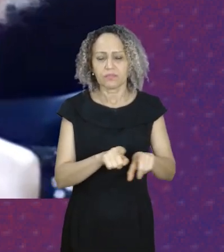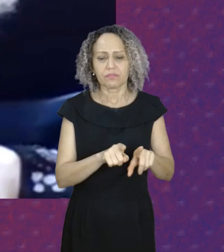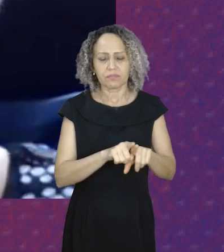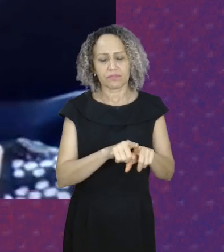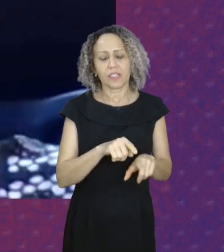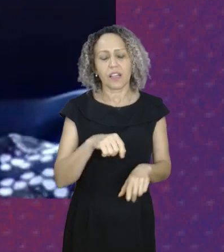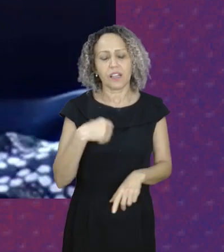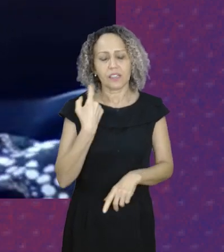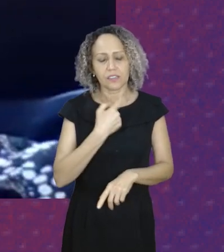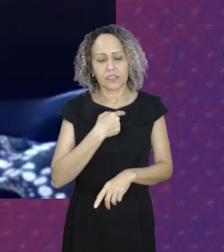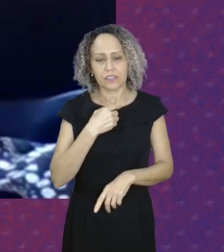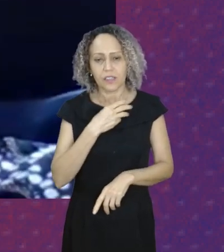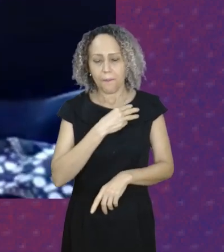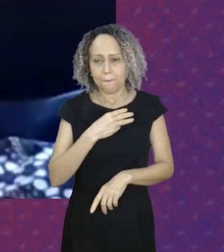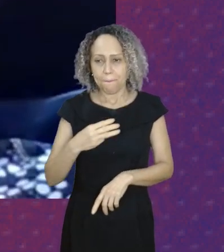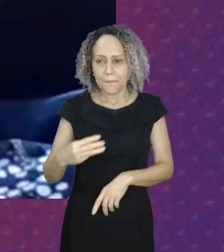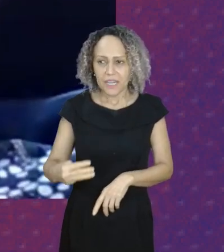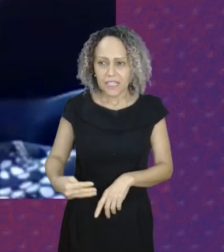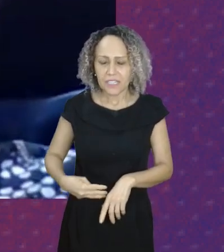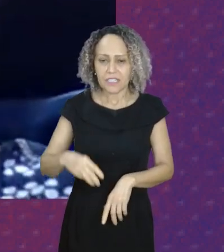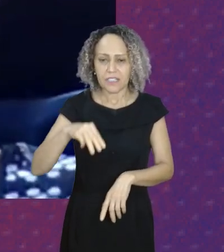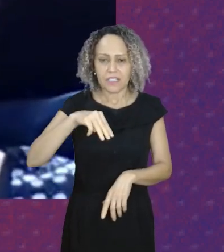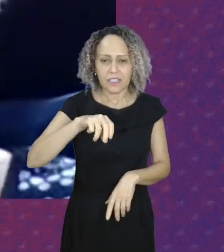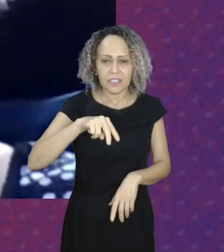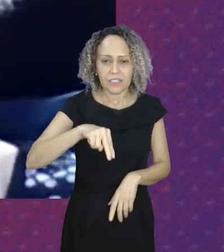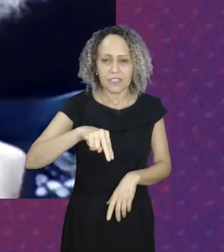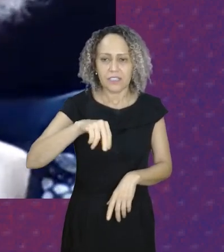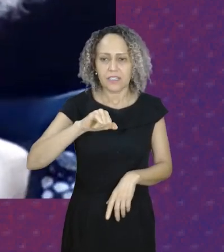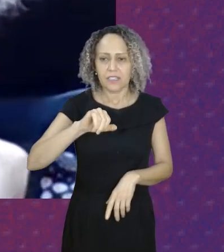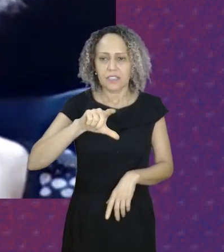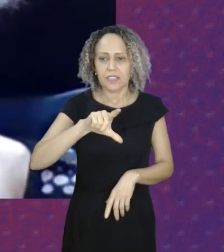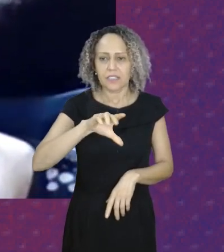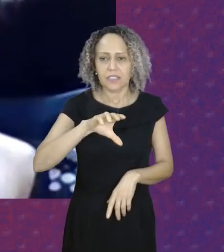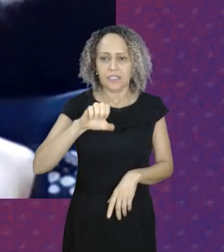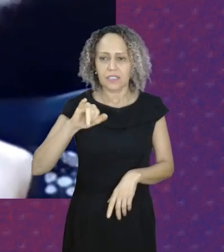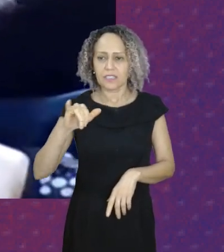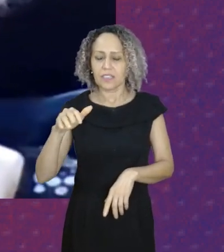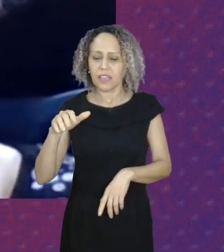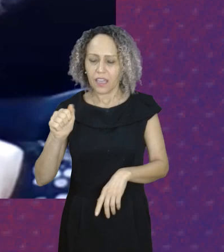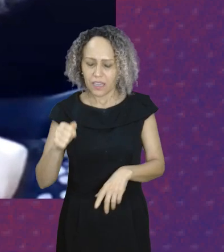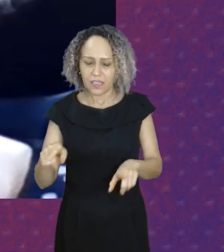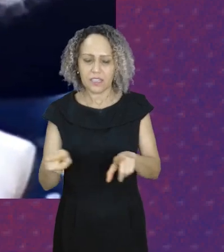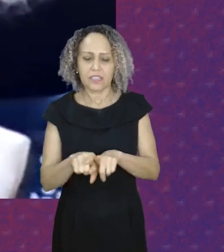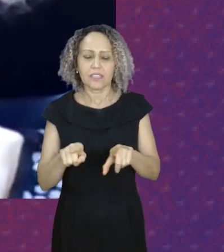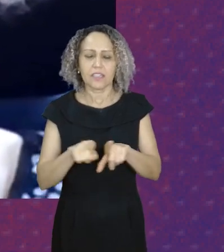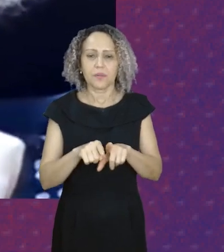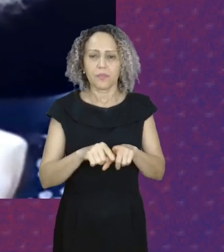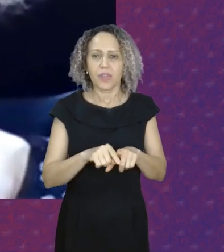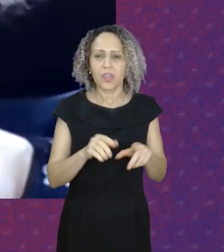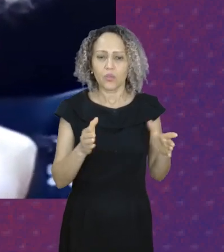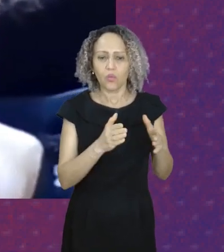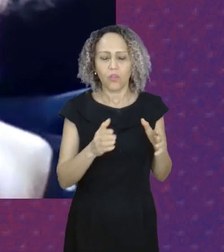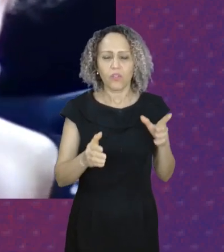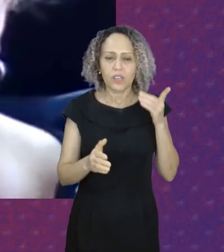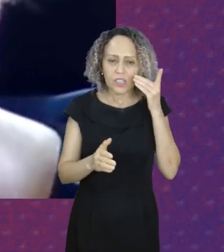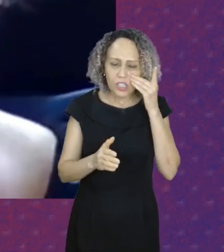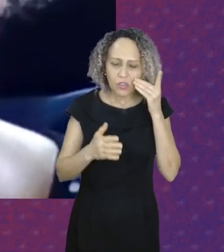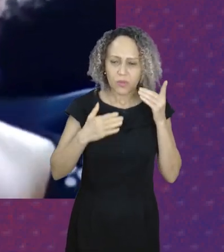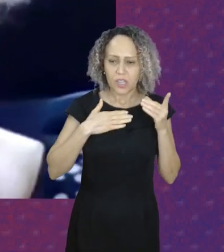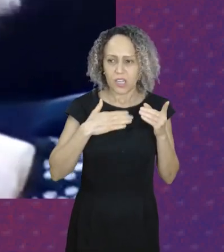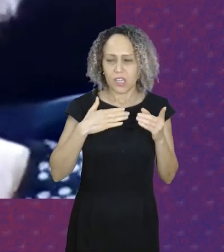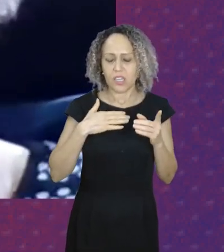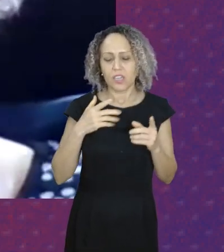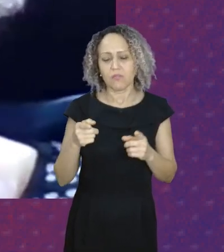Freire, e no governo da presidenta Dilma, na minha titularidade, nós criamos, em